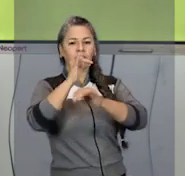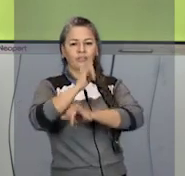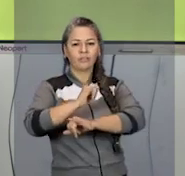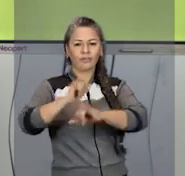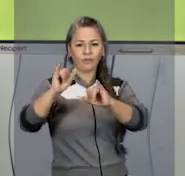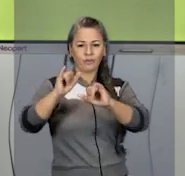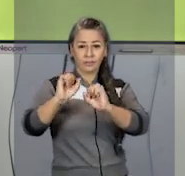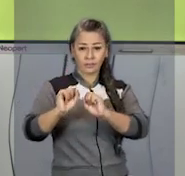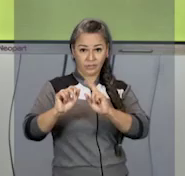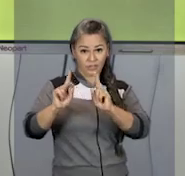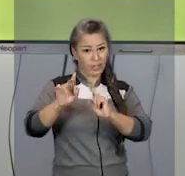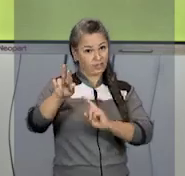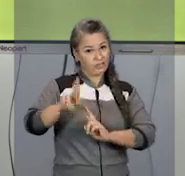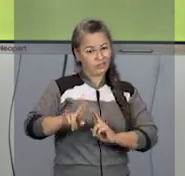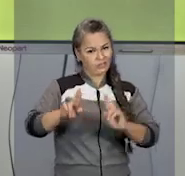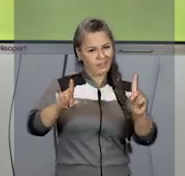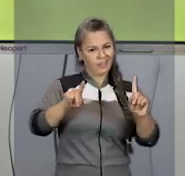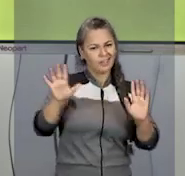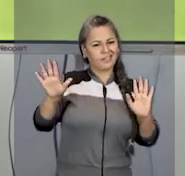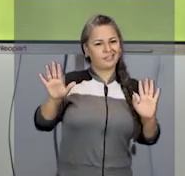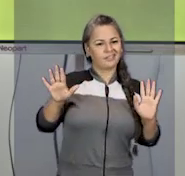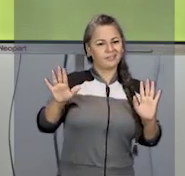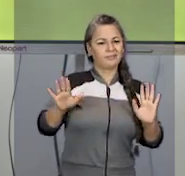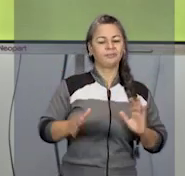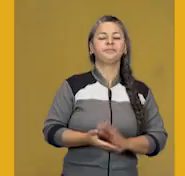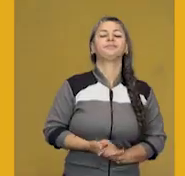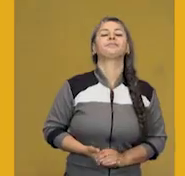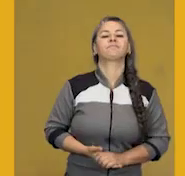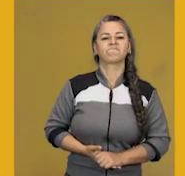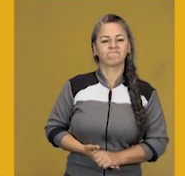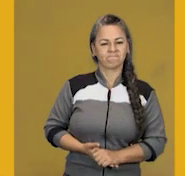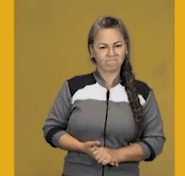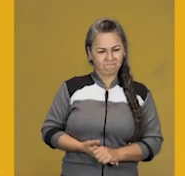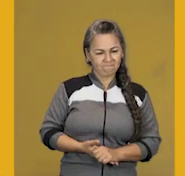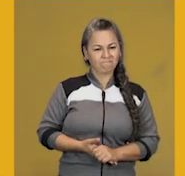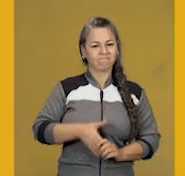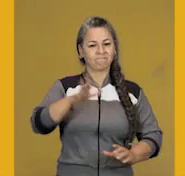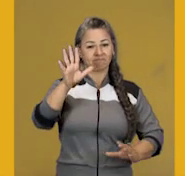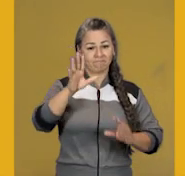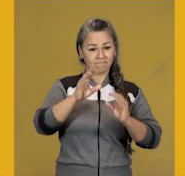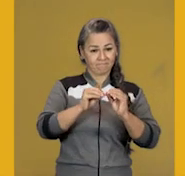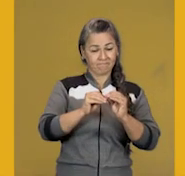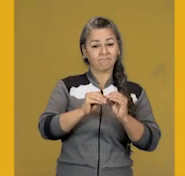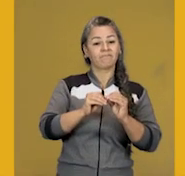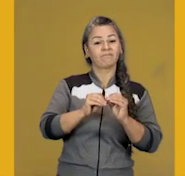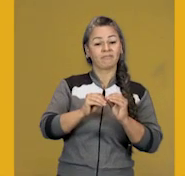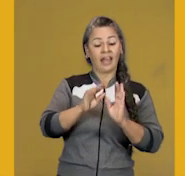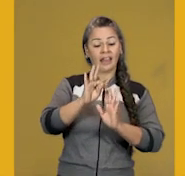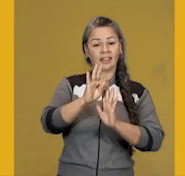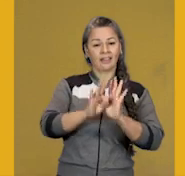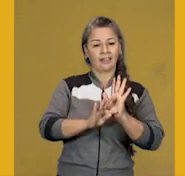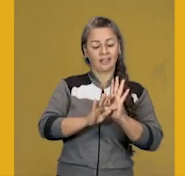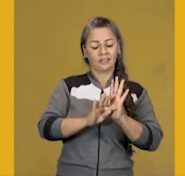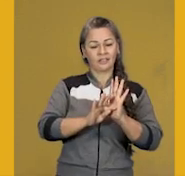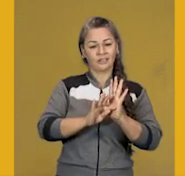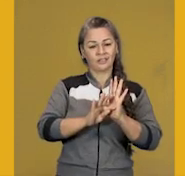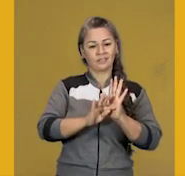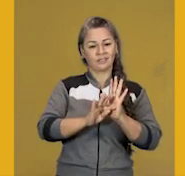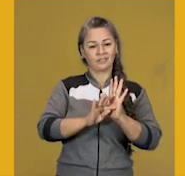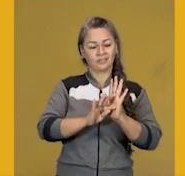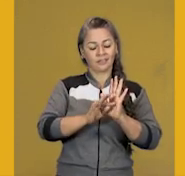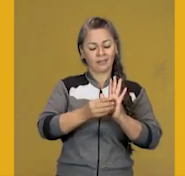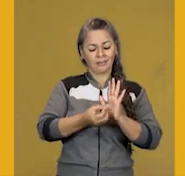poema, ok? Então, nós vamos ver que o texto lírico, ele tem essa função, tá? Exprimir